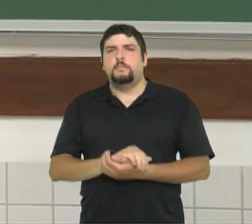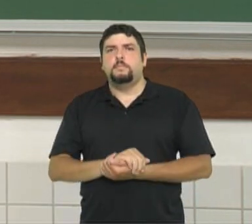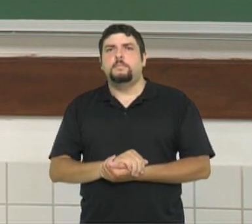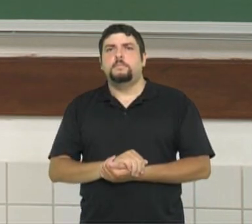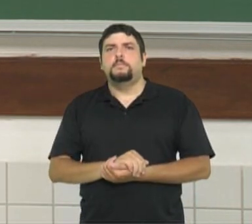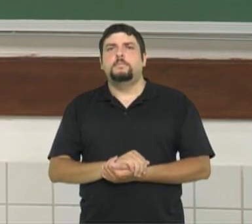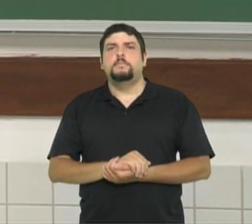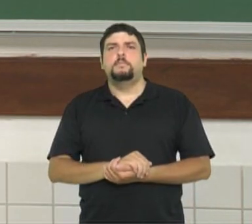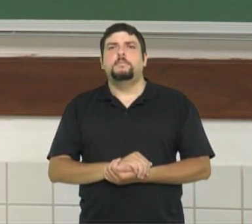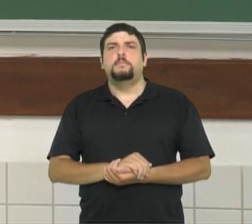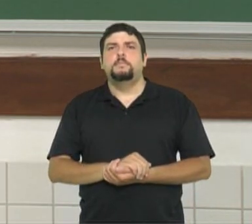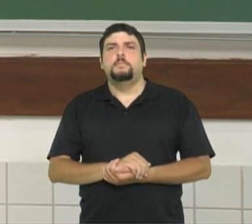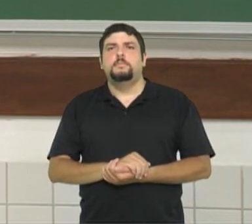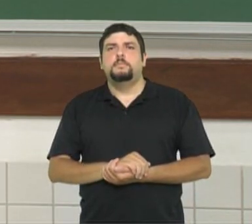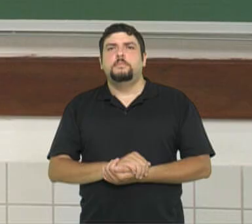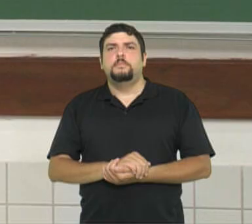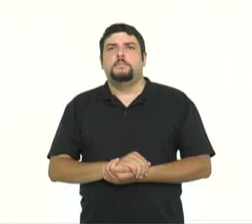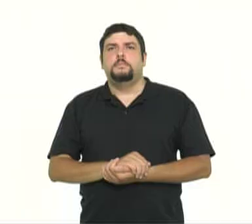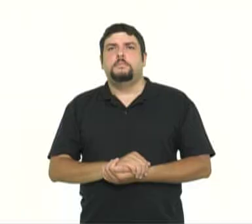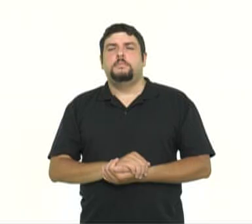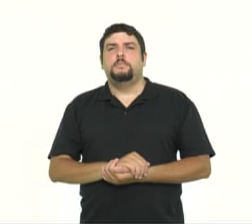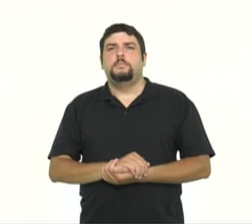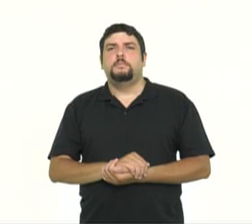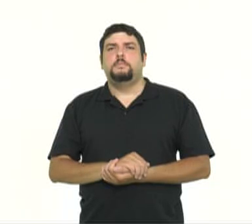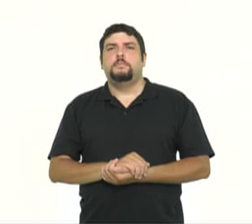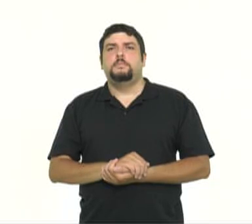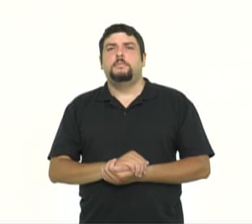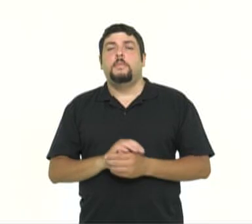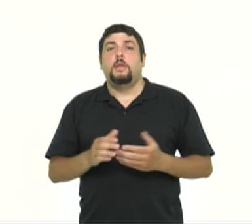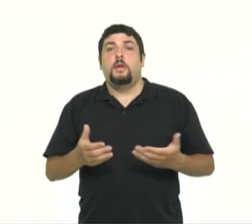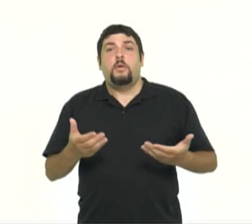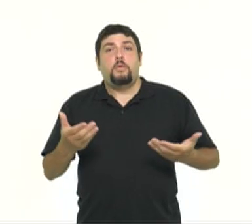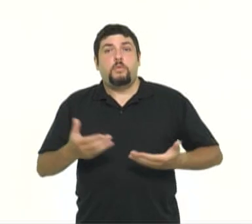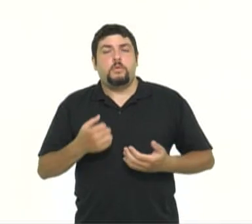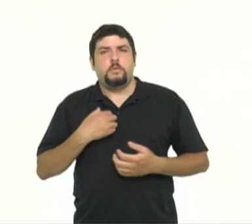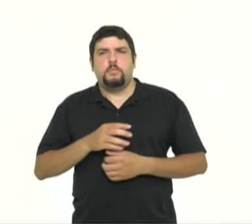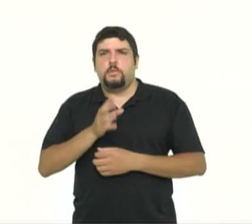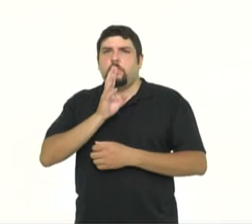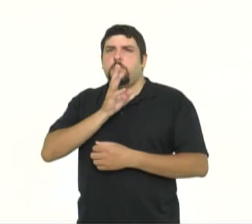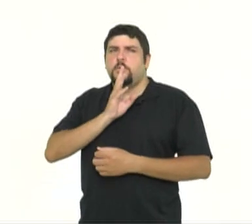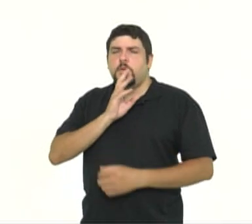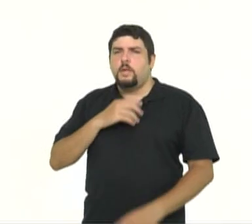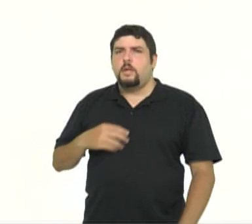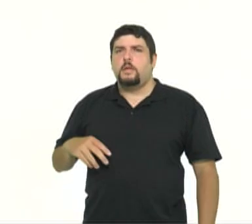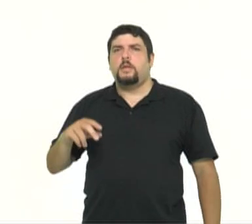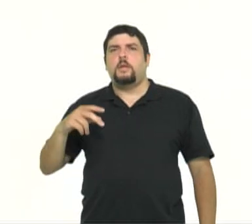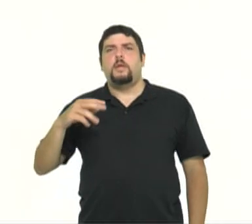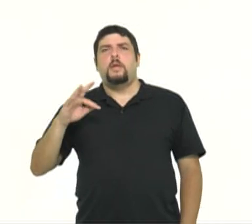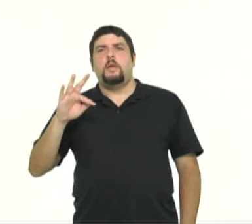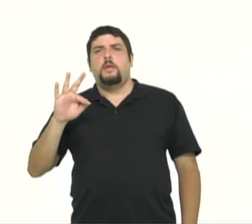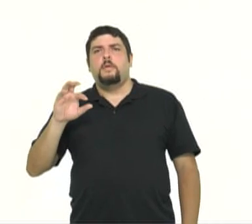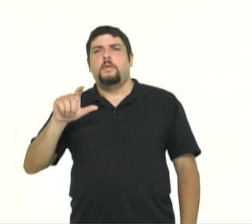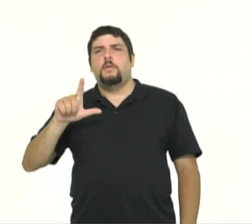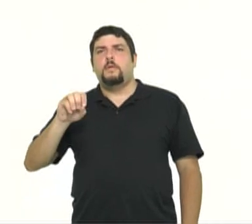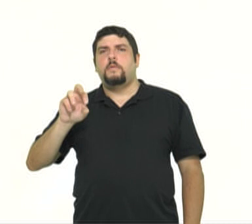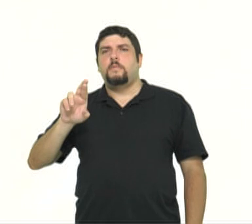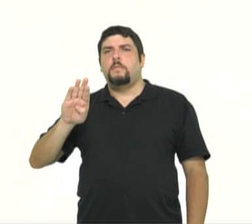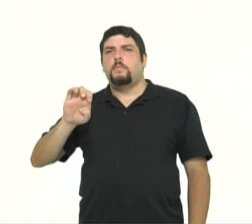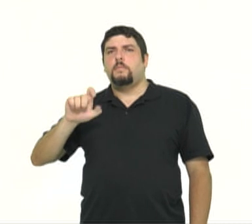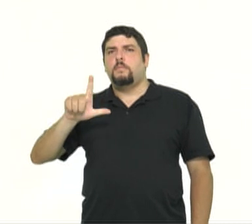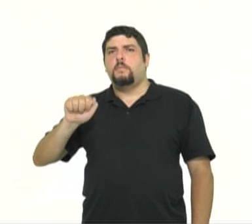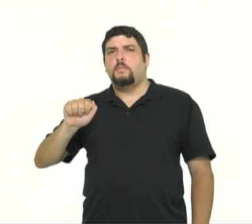aula. Olha lá, hoje nós vamos conhecer quem foi a poeta Florbela Espanca,